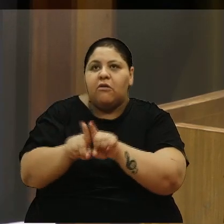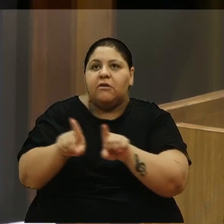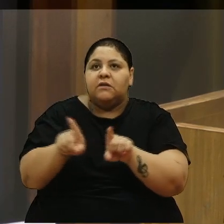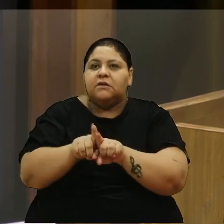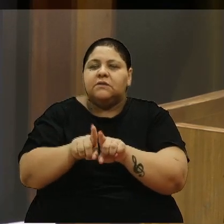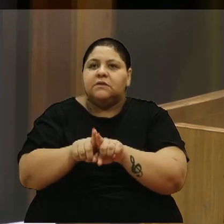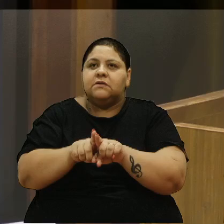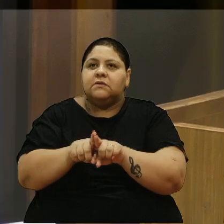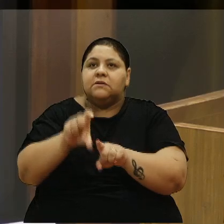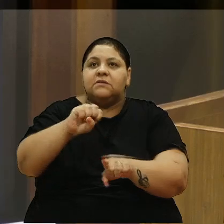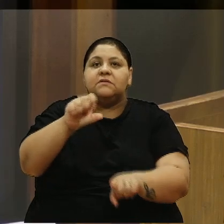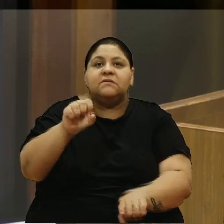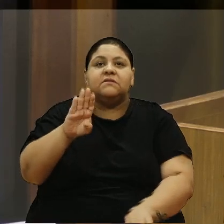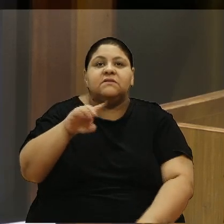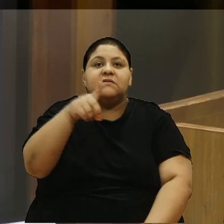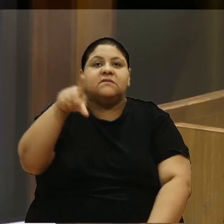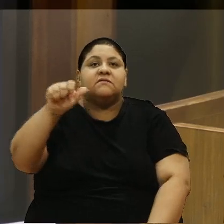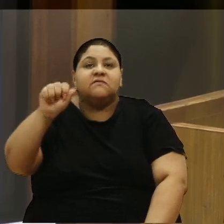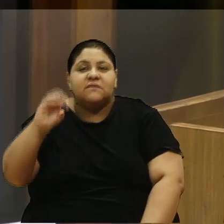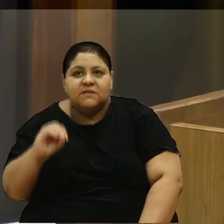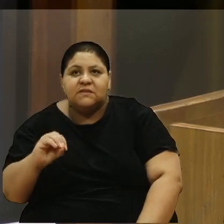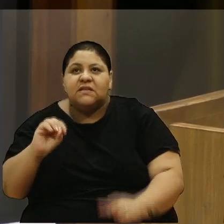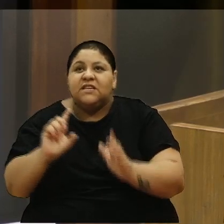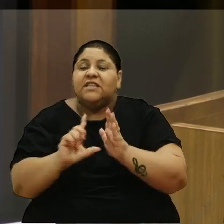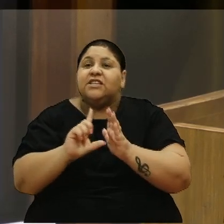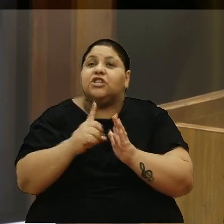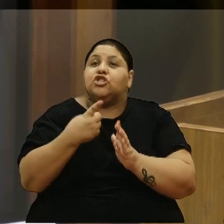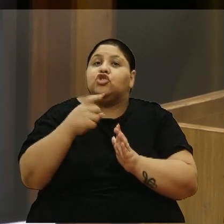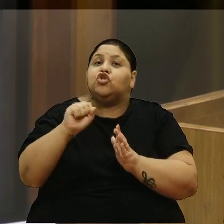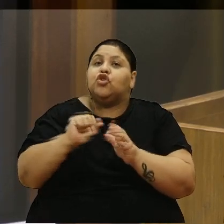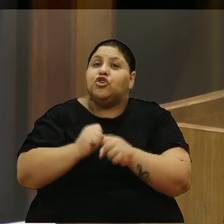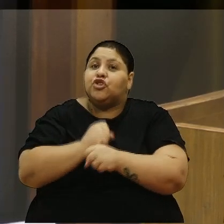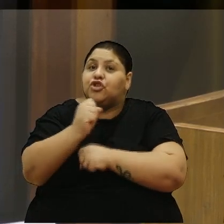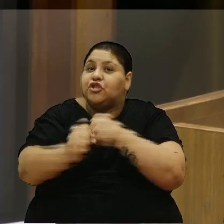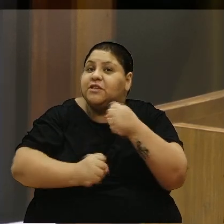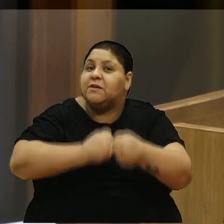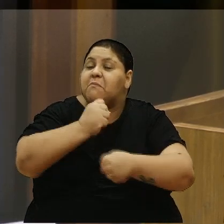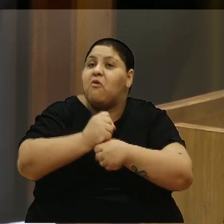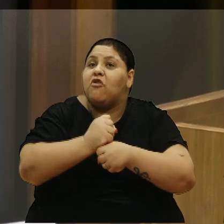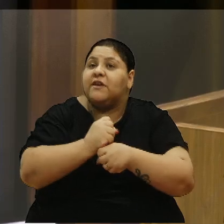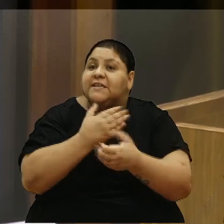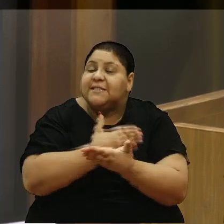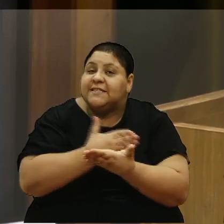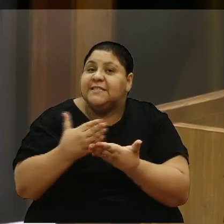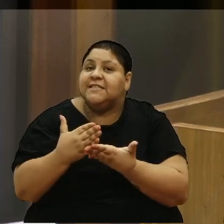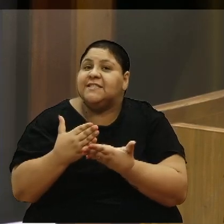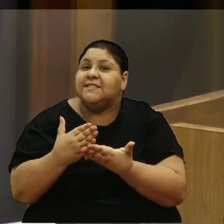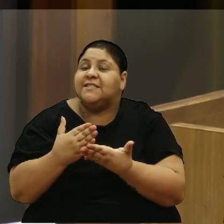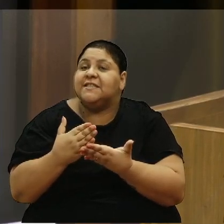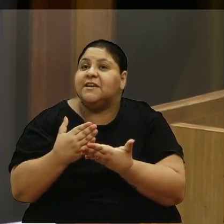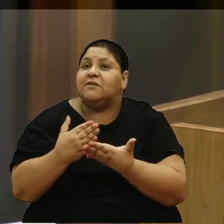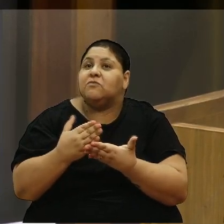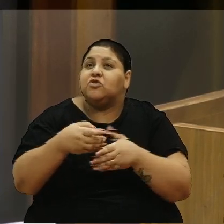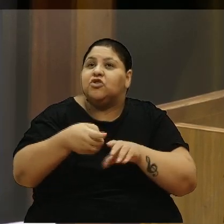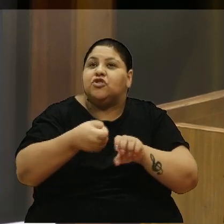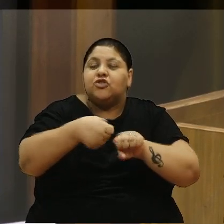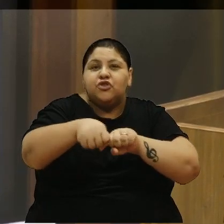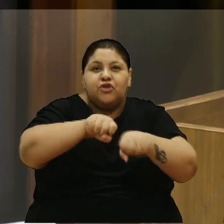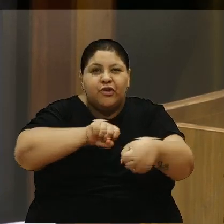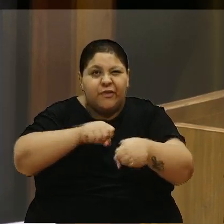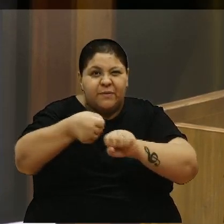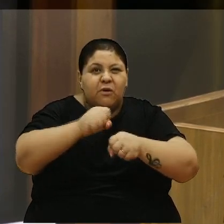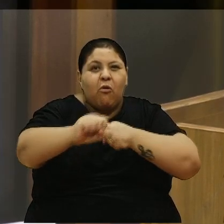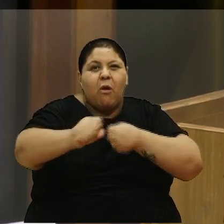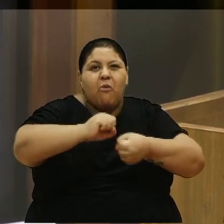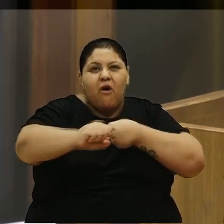sabão. Só que 18 anos depois foi quando a borracha entrou na Autotrave, e 20 anos depois da fundação, em